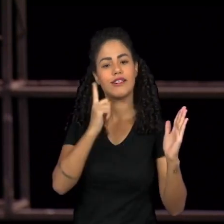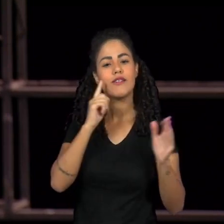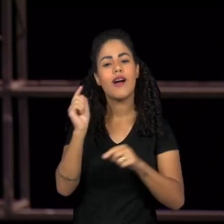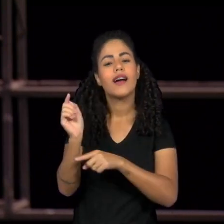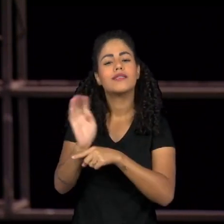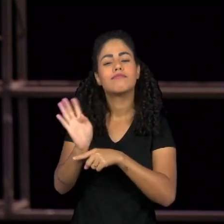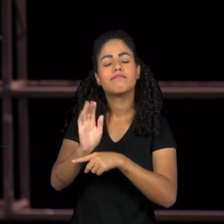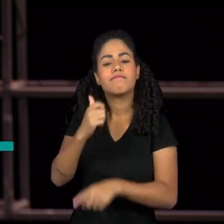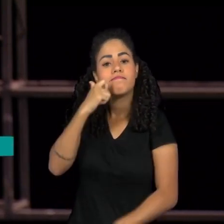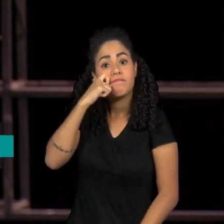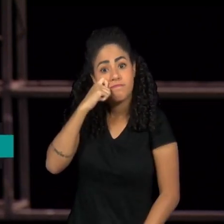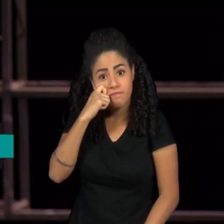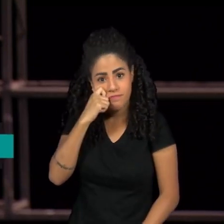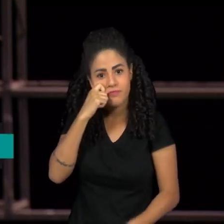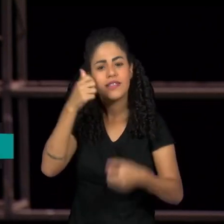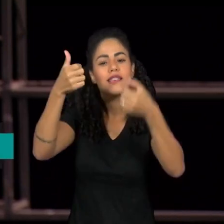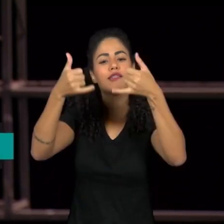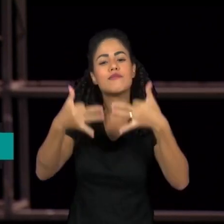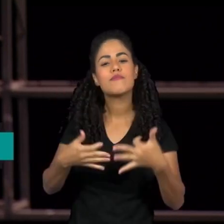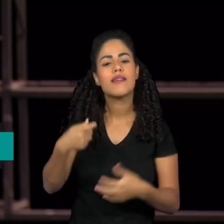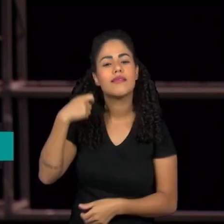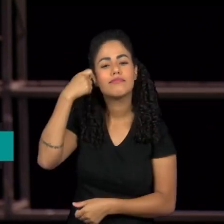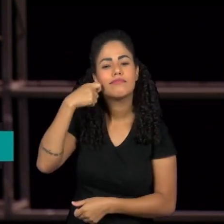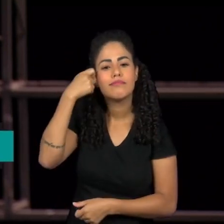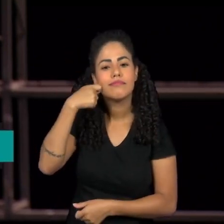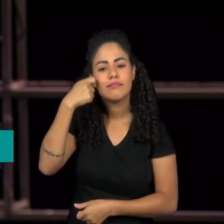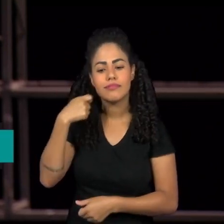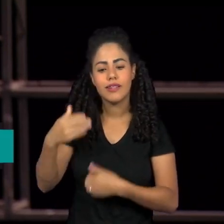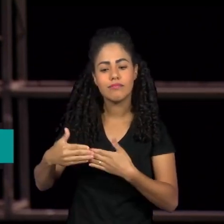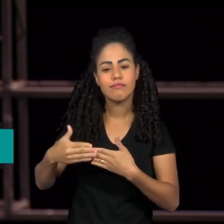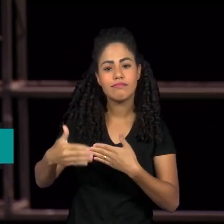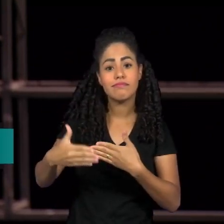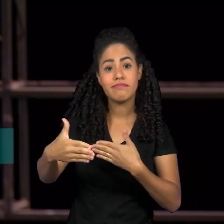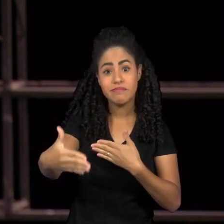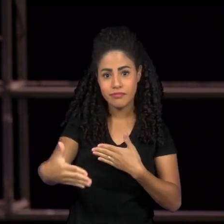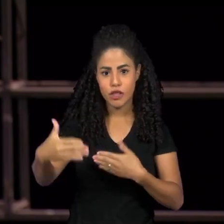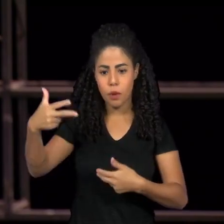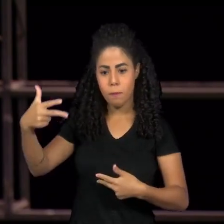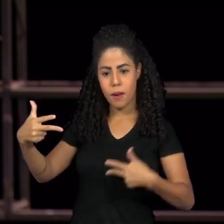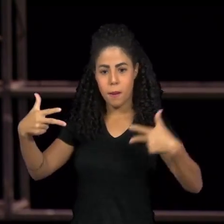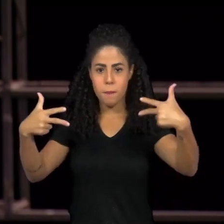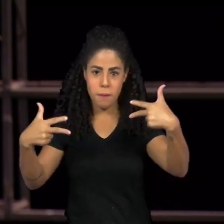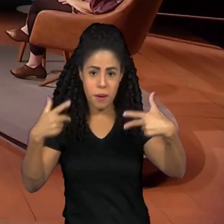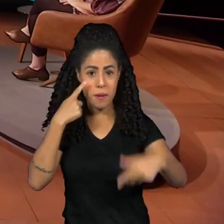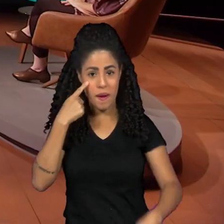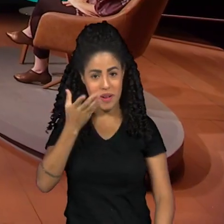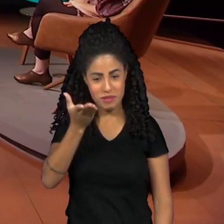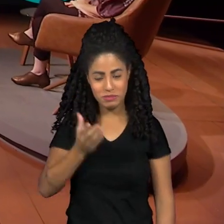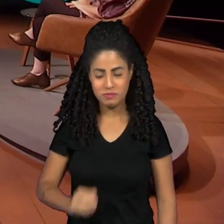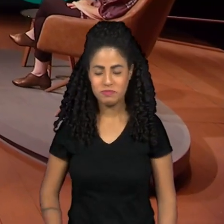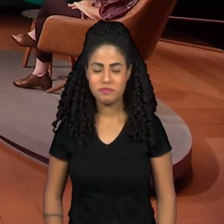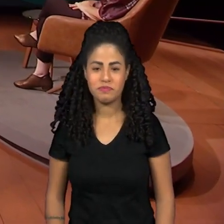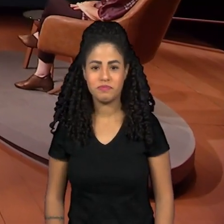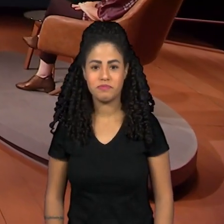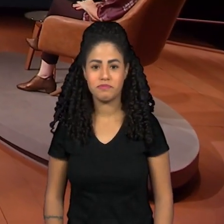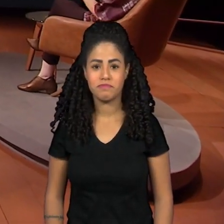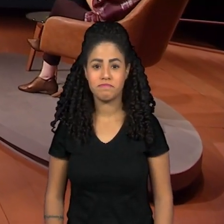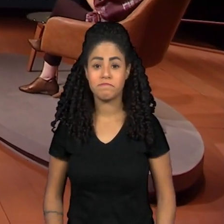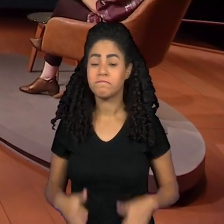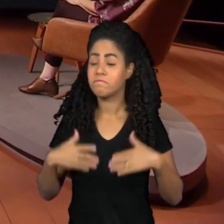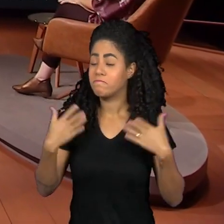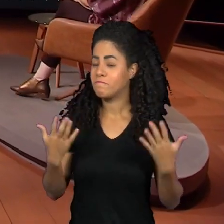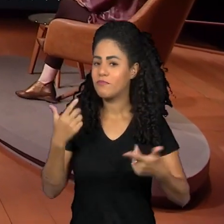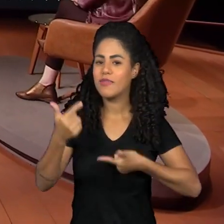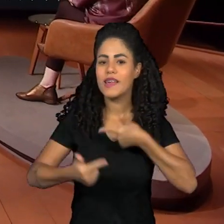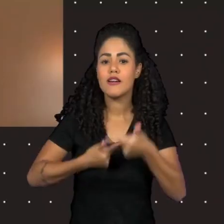atriz que conta e revela aí um pouquinho do seu processo no set de filmagem. Olha só. Bom, trabalhar